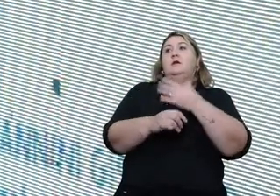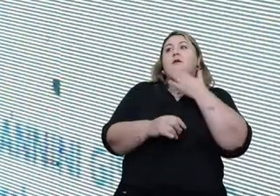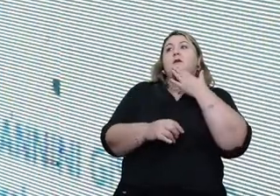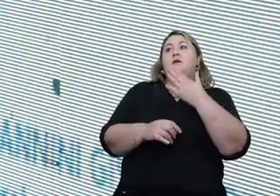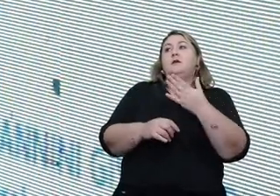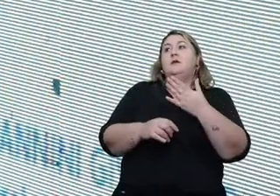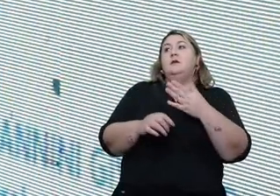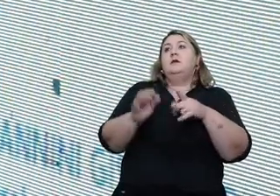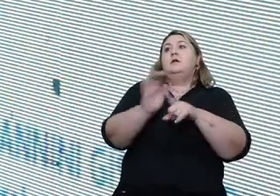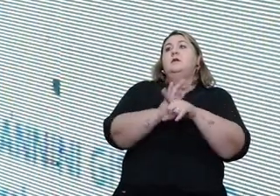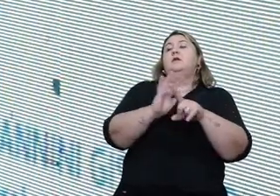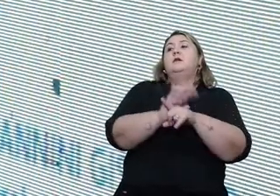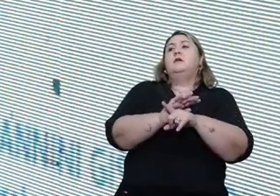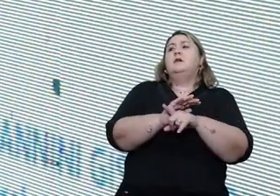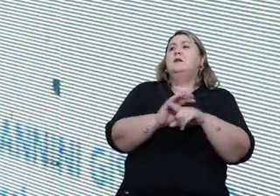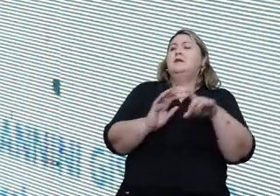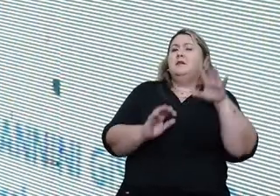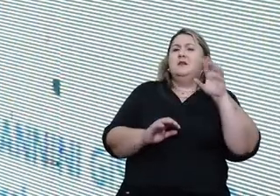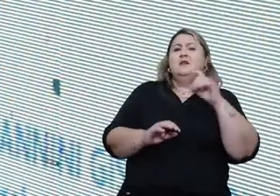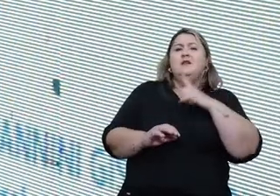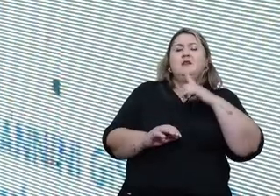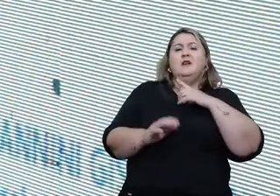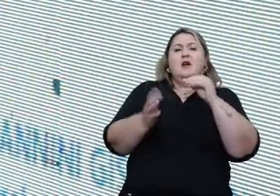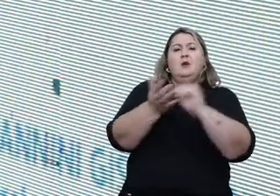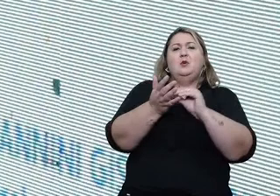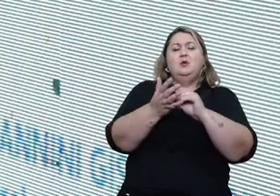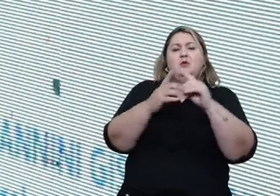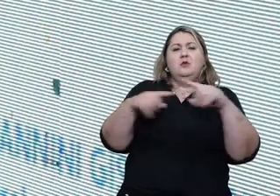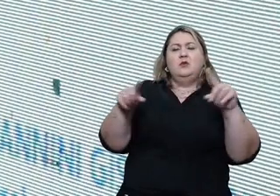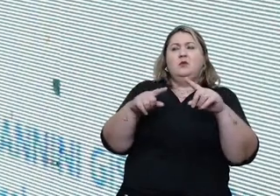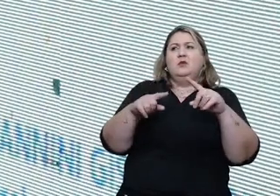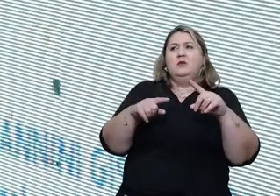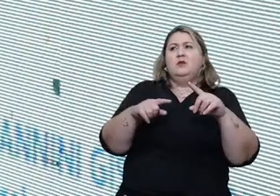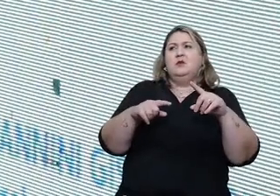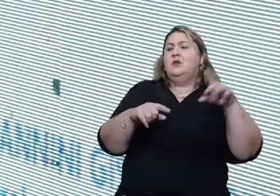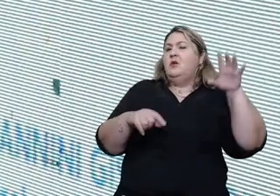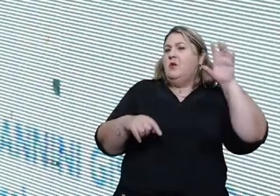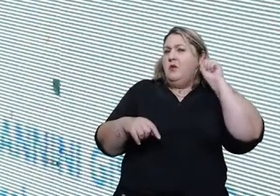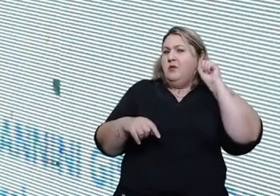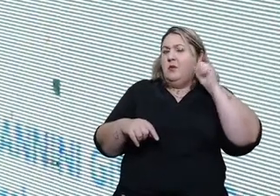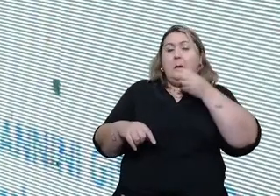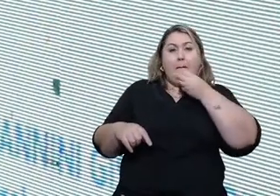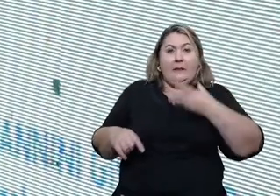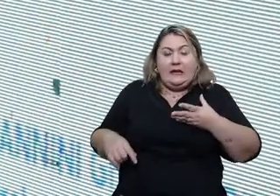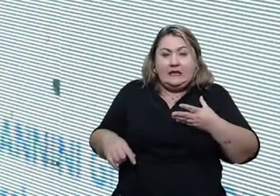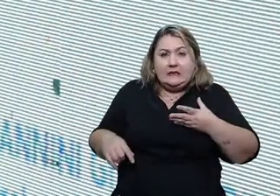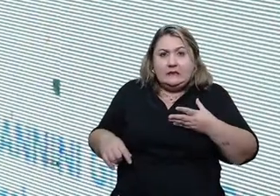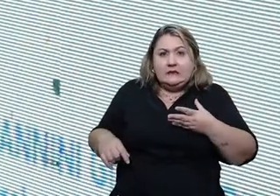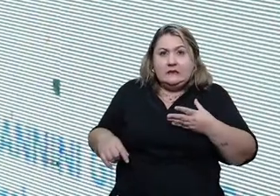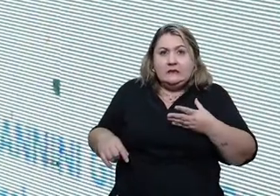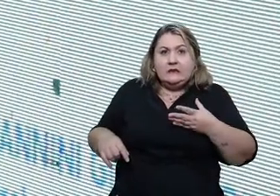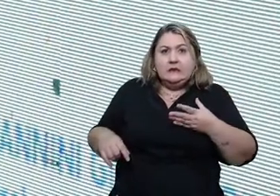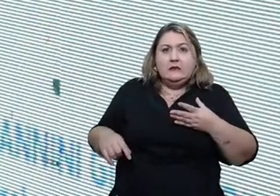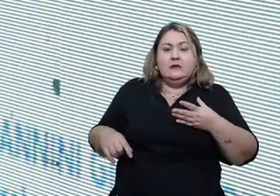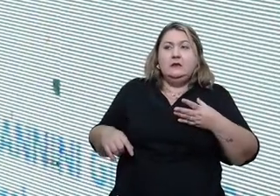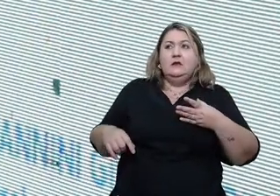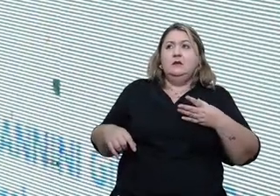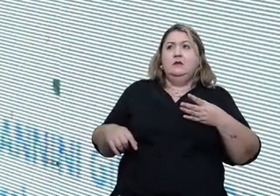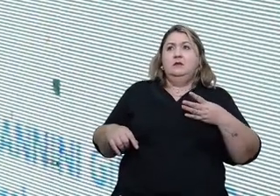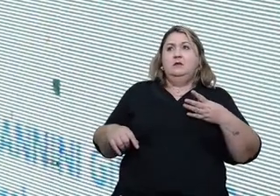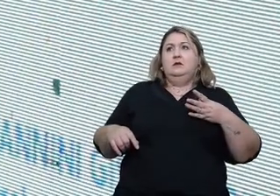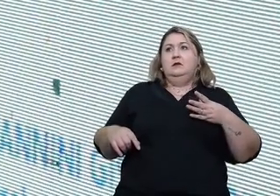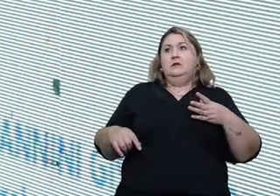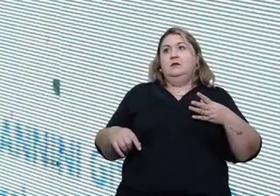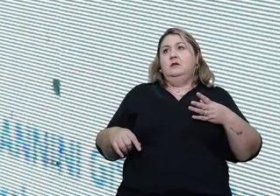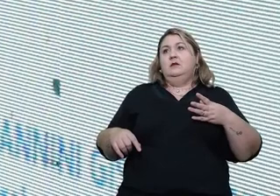Vamos ver quem está ao vivo aqui comigo. Me fala aí, essa última música soou legal, rolou, continuou bem. Vitor e Léo